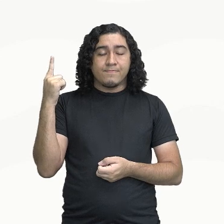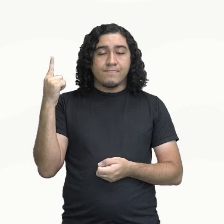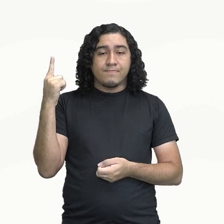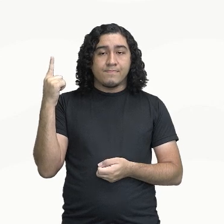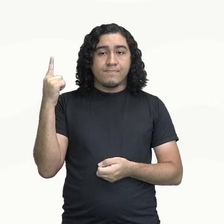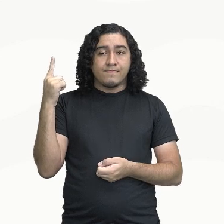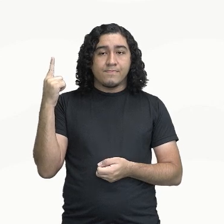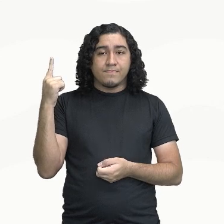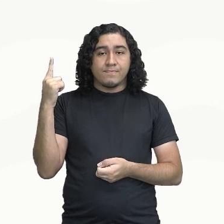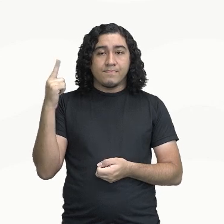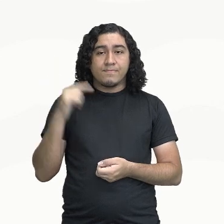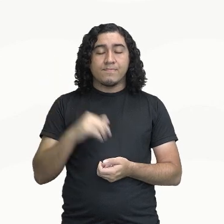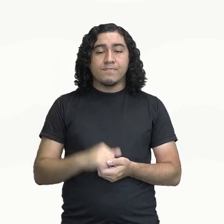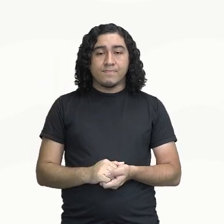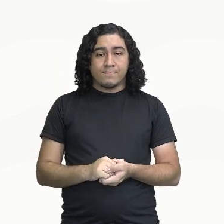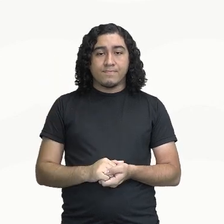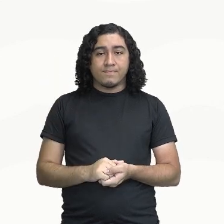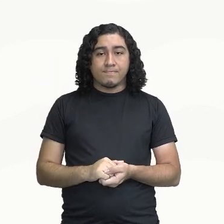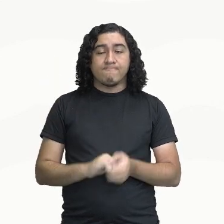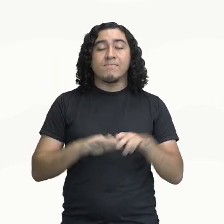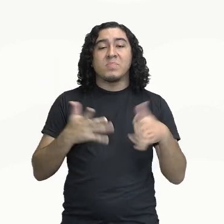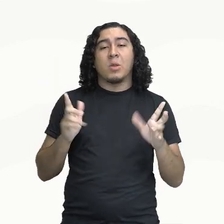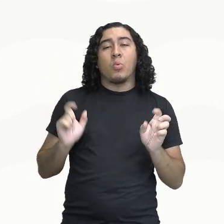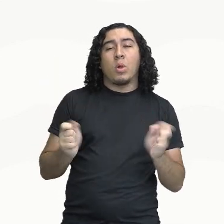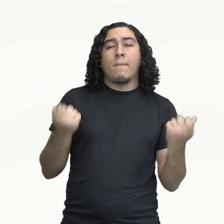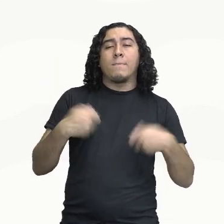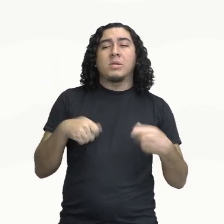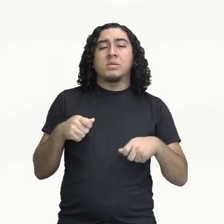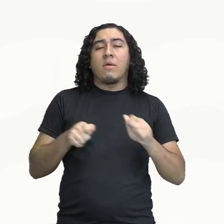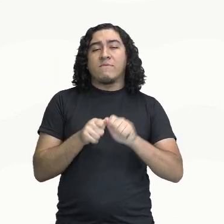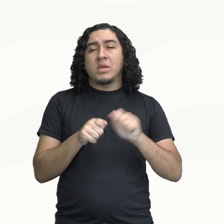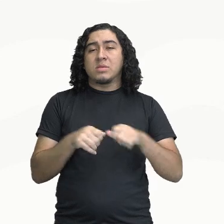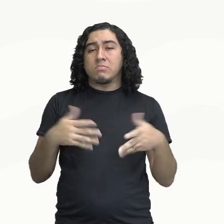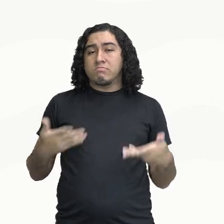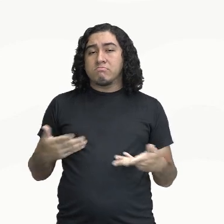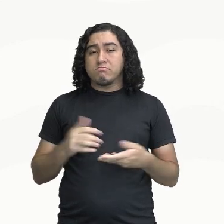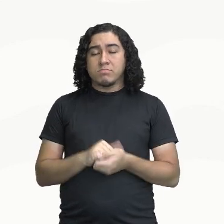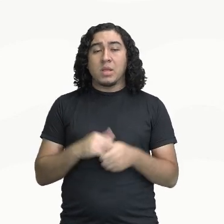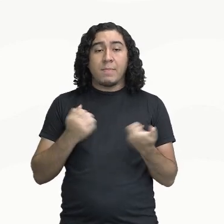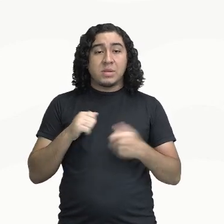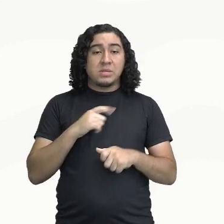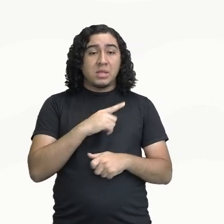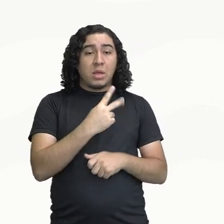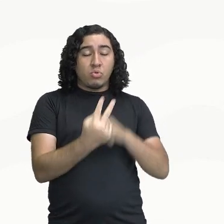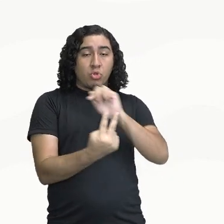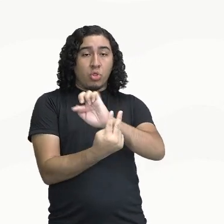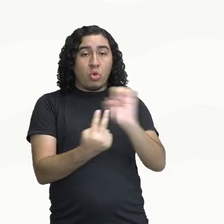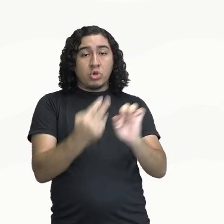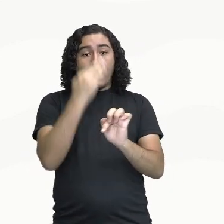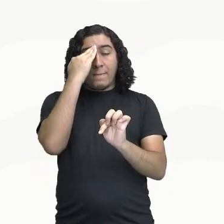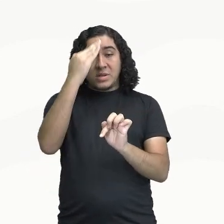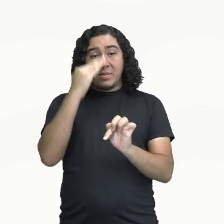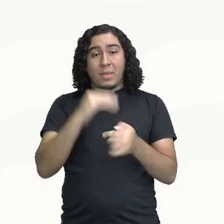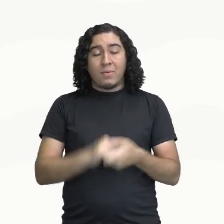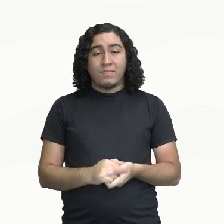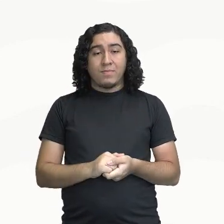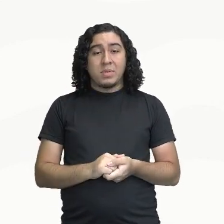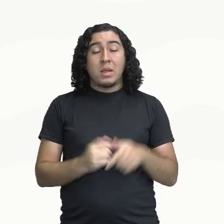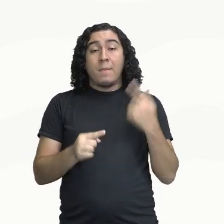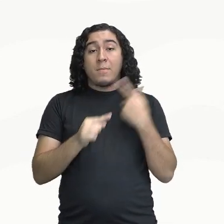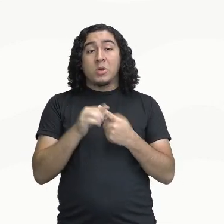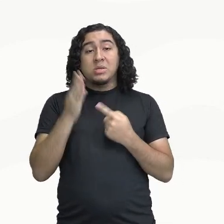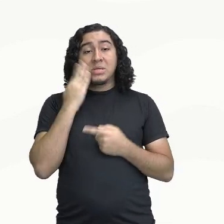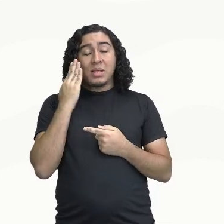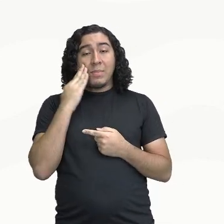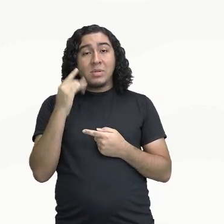10, 9 e 2008. Então, o que eu preciso? Eu preciso dos dois valores aqui centrais, porque eu sei